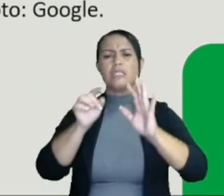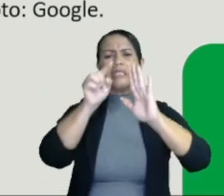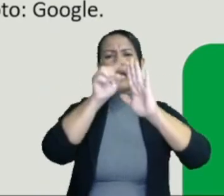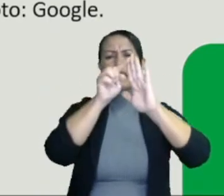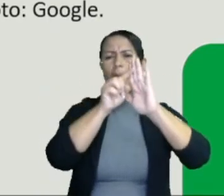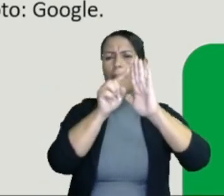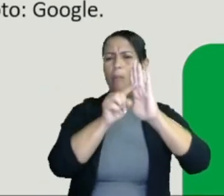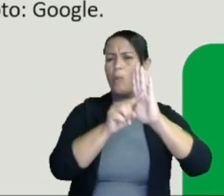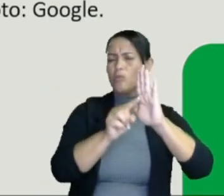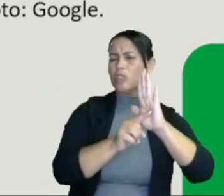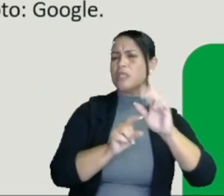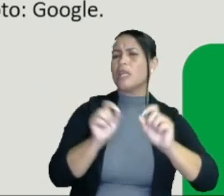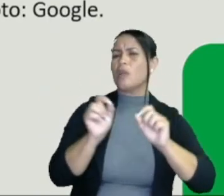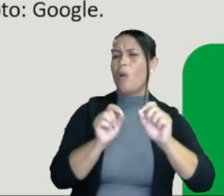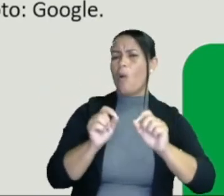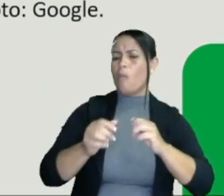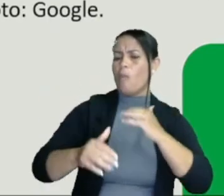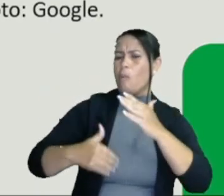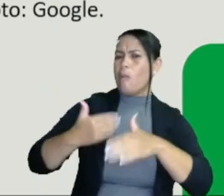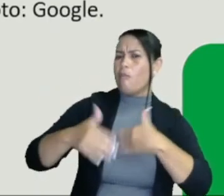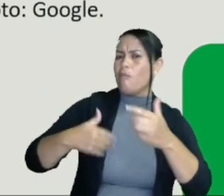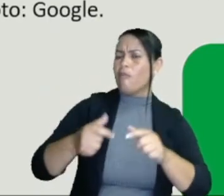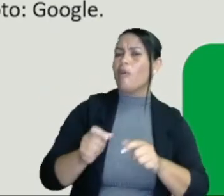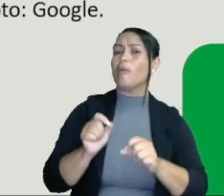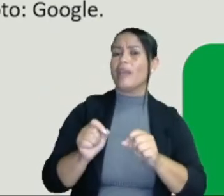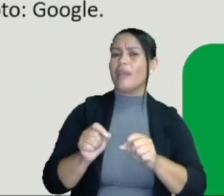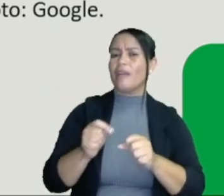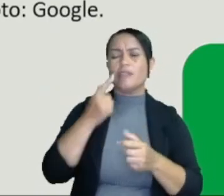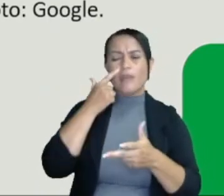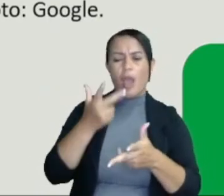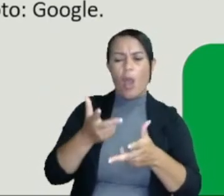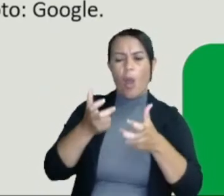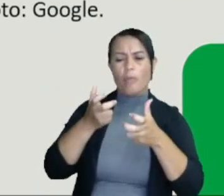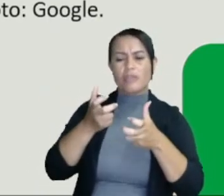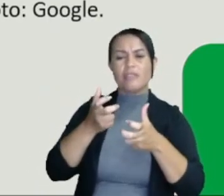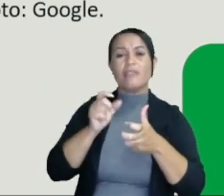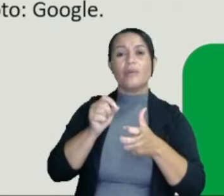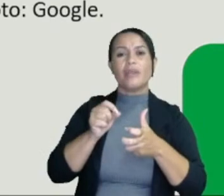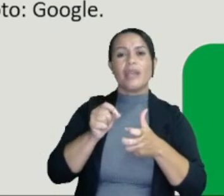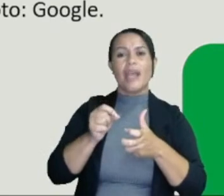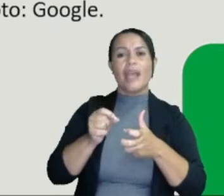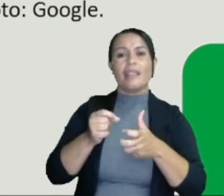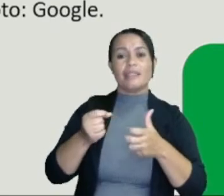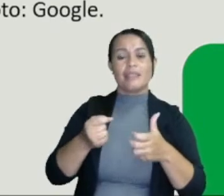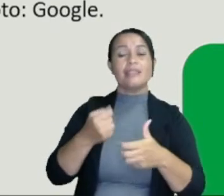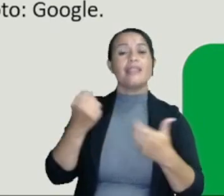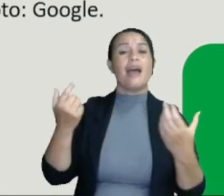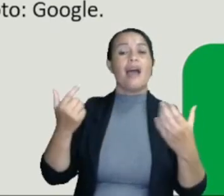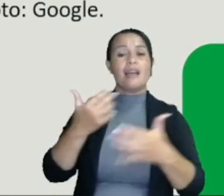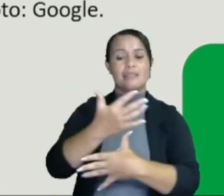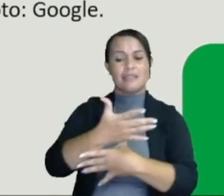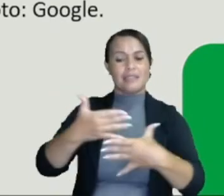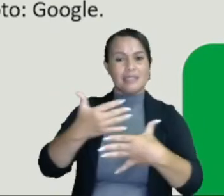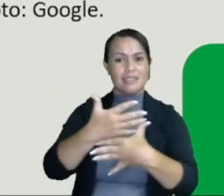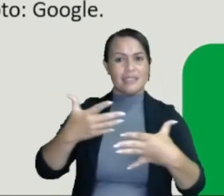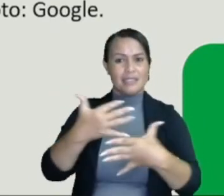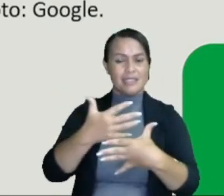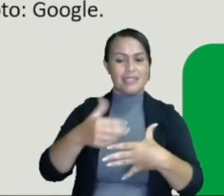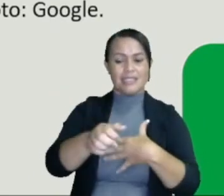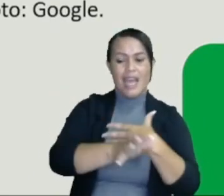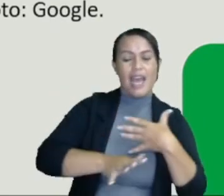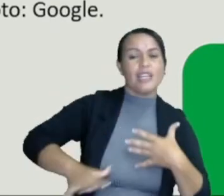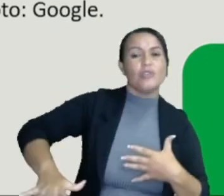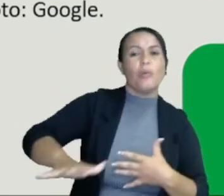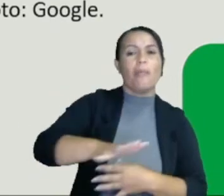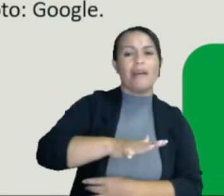gente costuma falar. Só que ao passo que ela vai ser planejada, você vai ter a expansão da área urbana que vai acabar ocorrendo aí uma desorganização, vamos